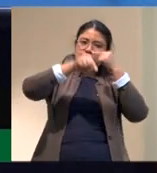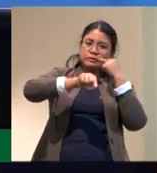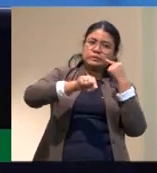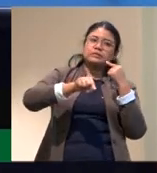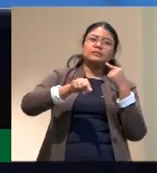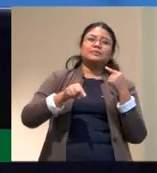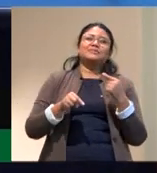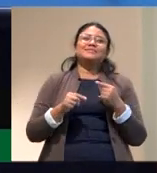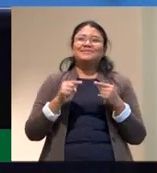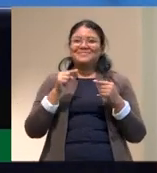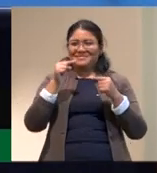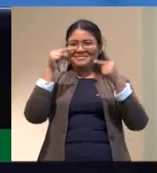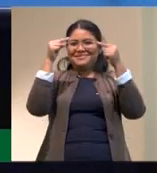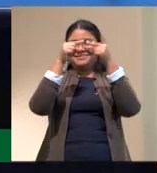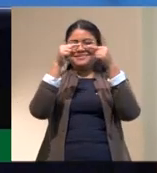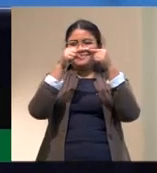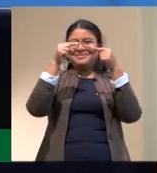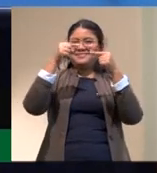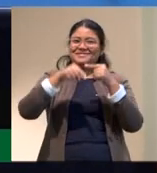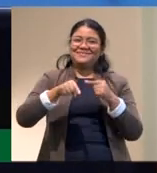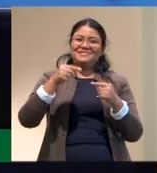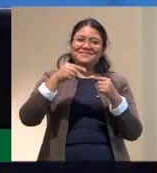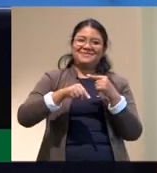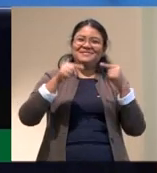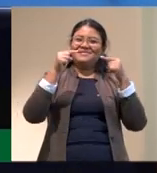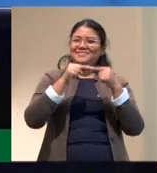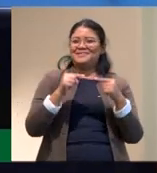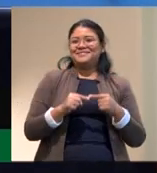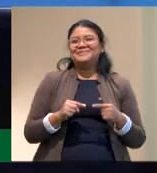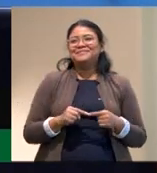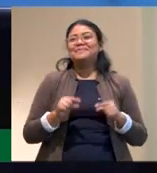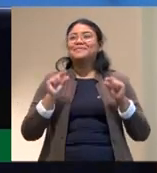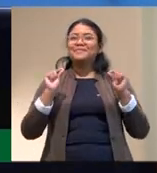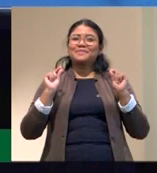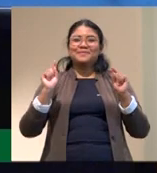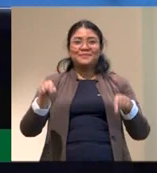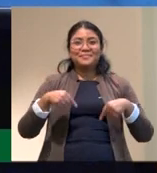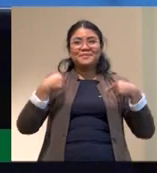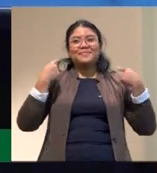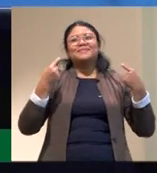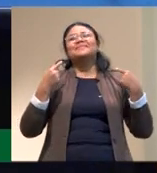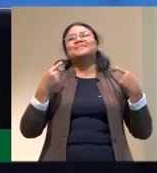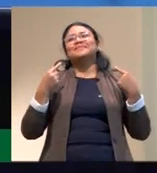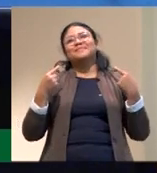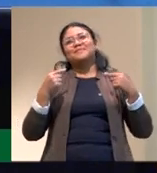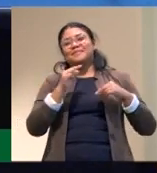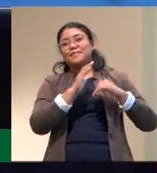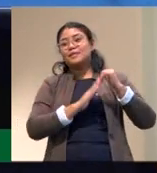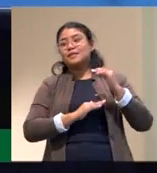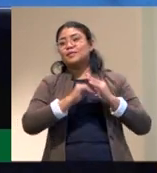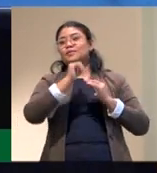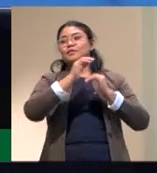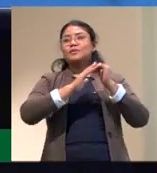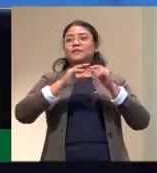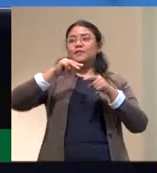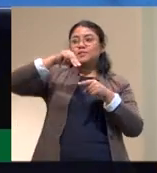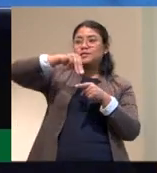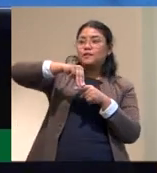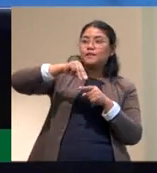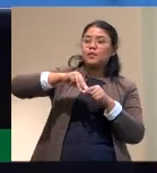E levar a fundo para ver o que dessa história, dessa construção do município